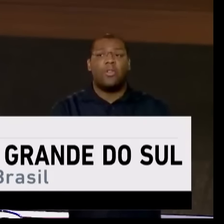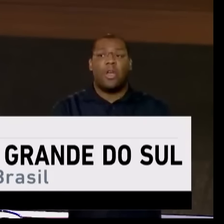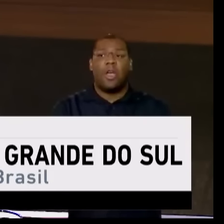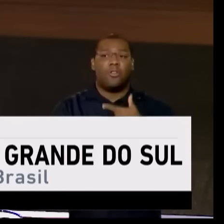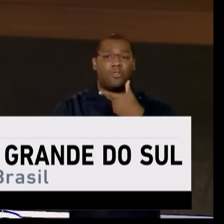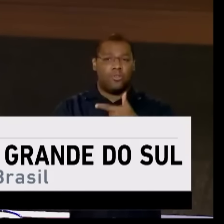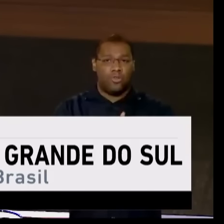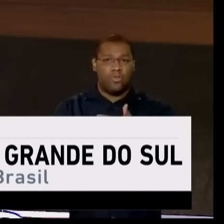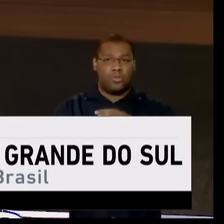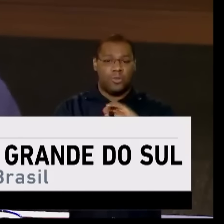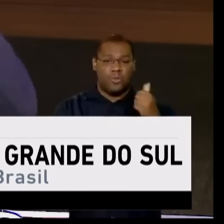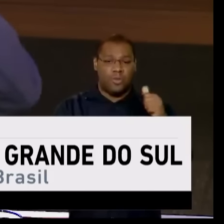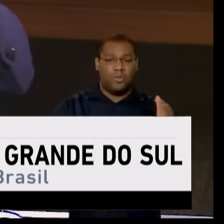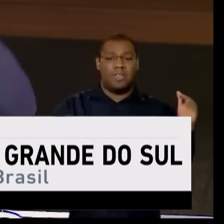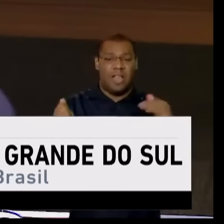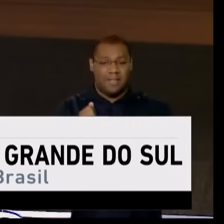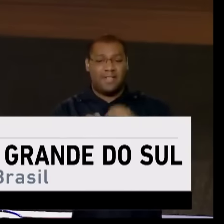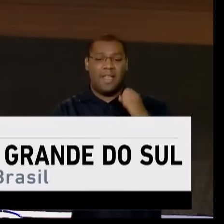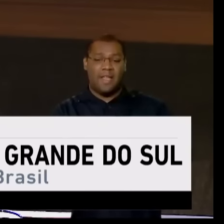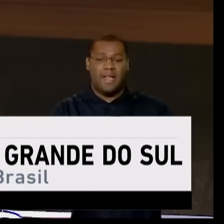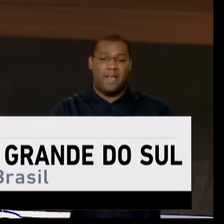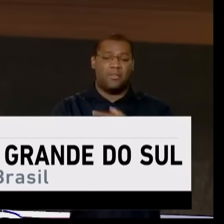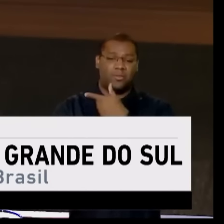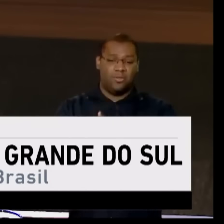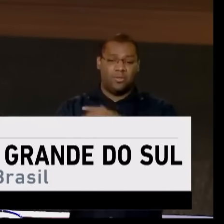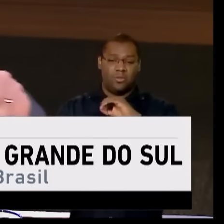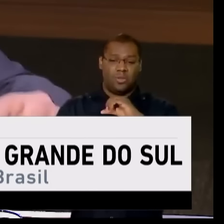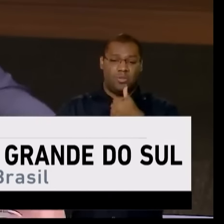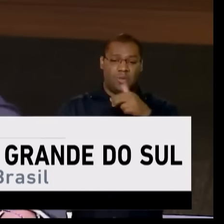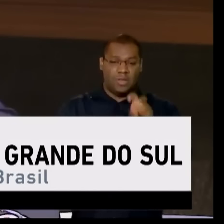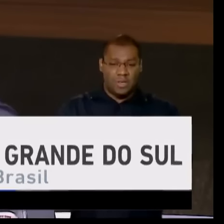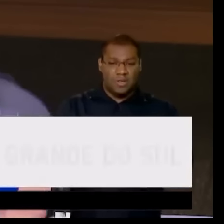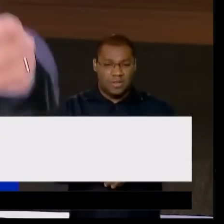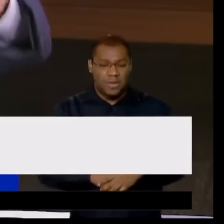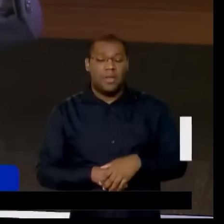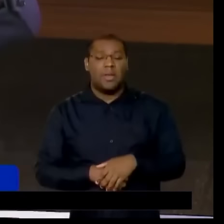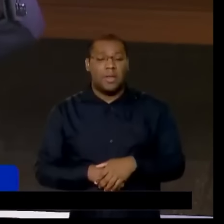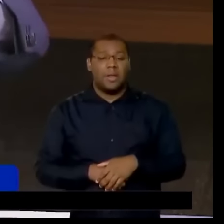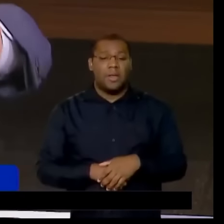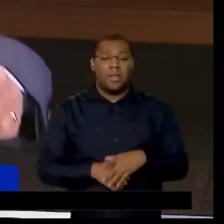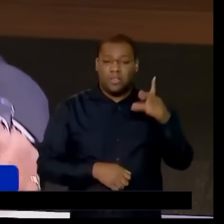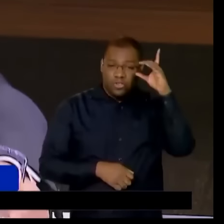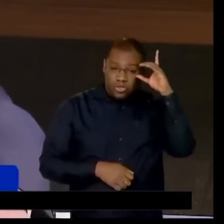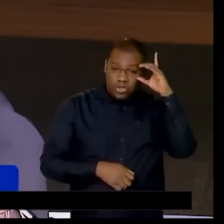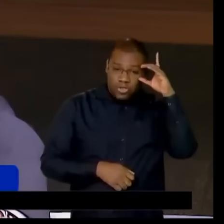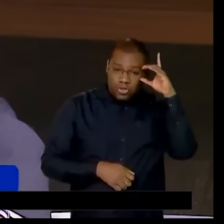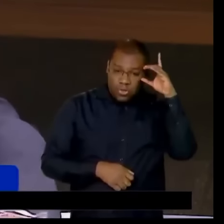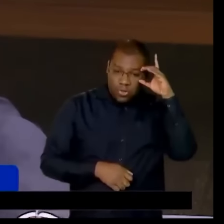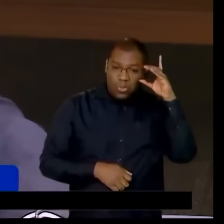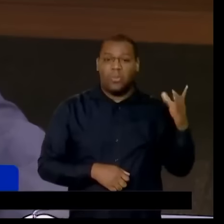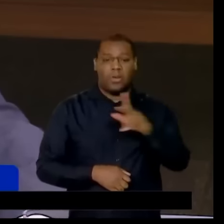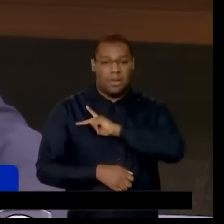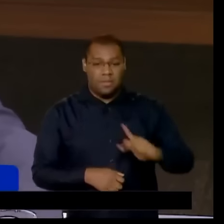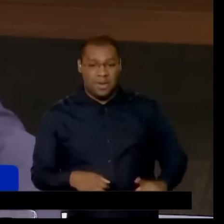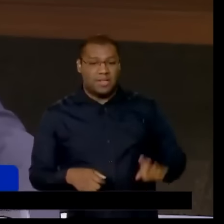desoneração. Aí já era o Eduardo Cunha, o presidente da Câmara, aí a Dilma mandava desonerar esse copo, ele desonerava o copo, a xícara,